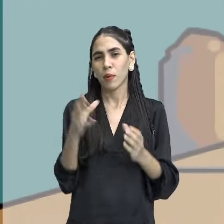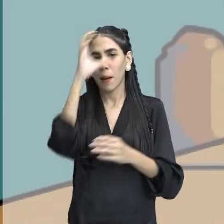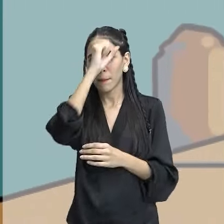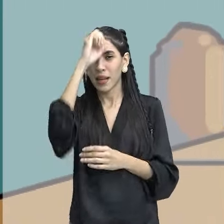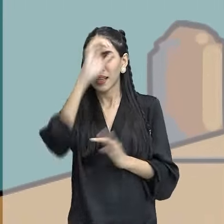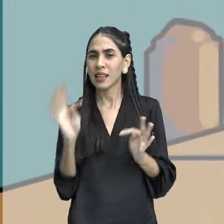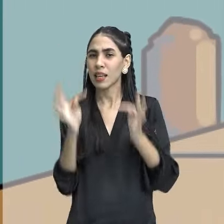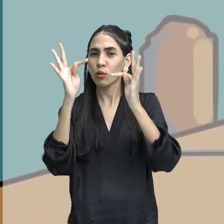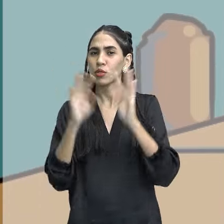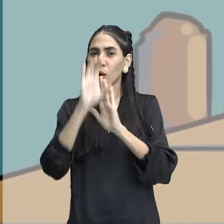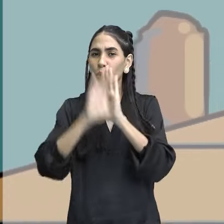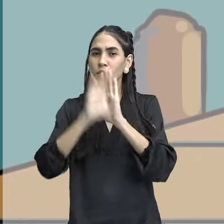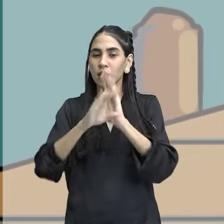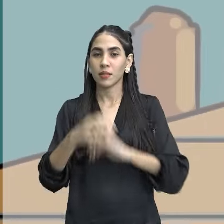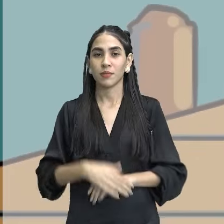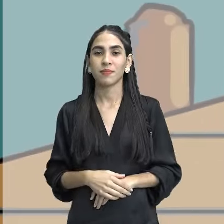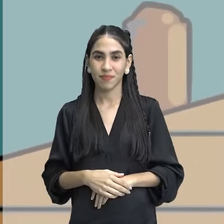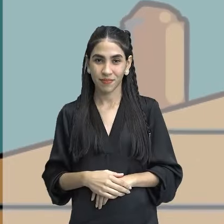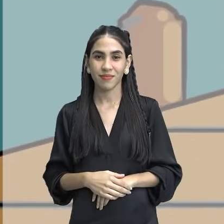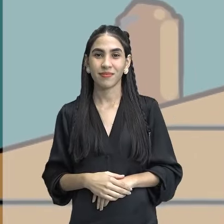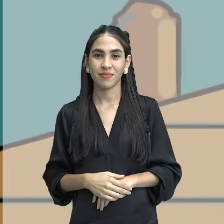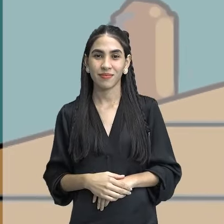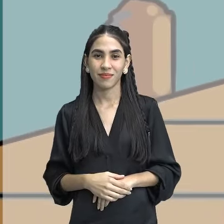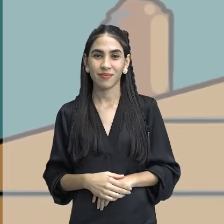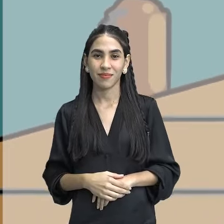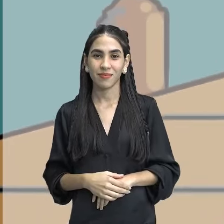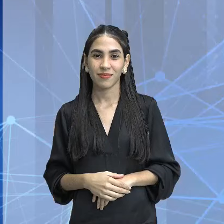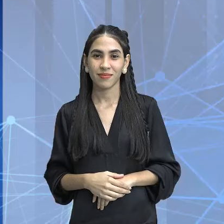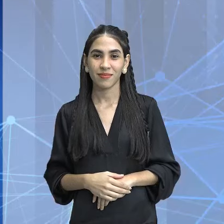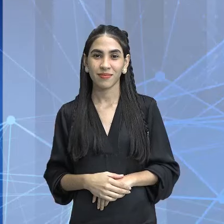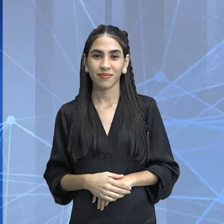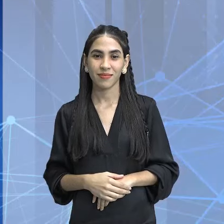definir tecnologia? Vamos agora verificar. Vamos.